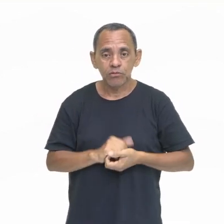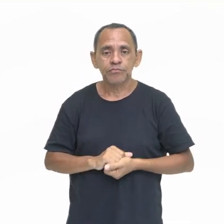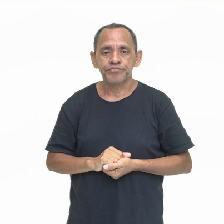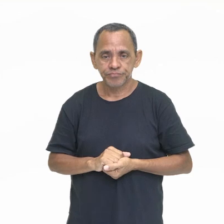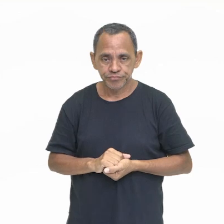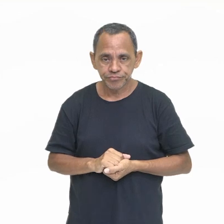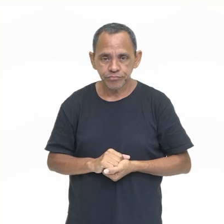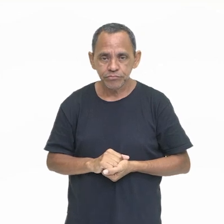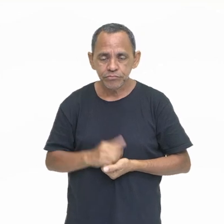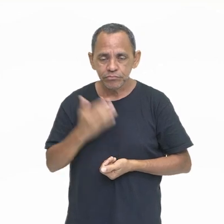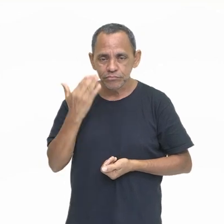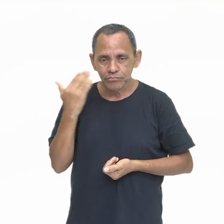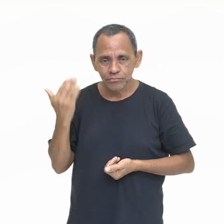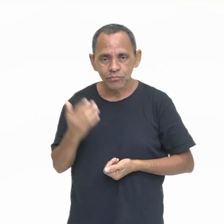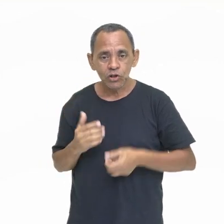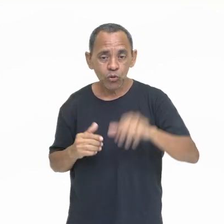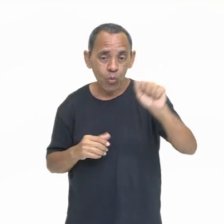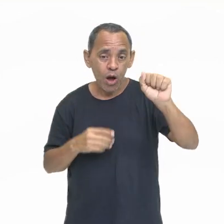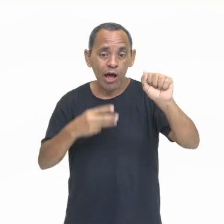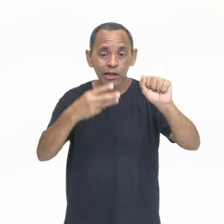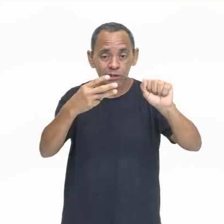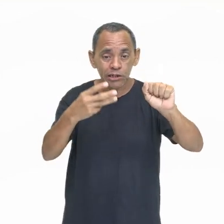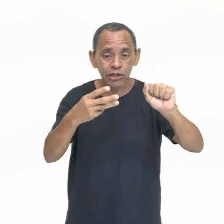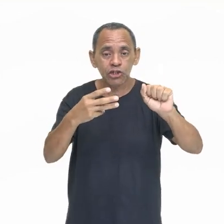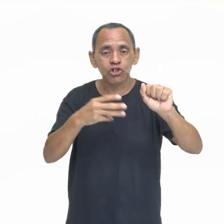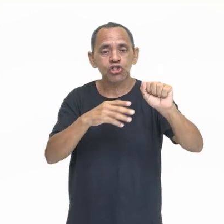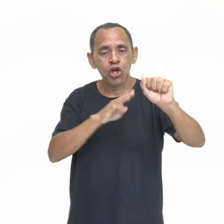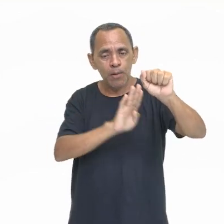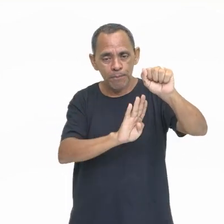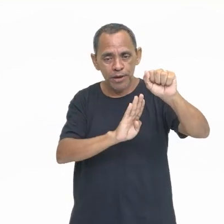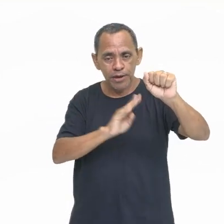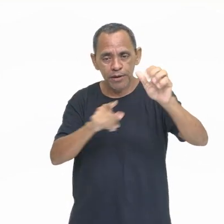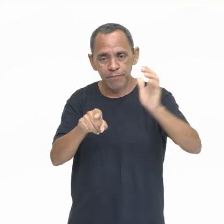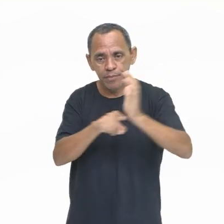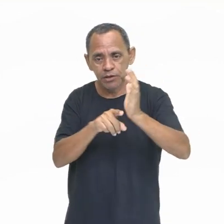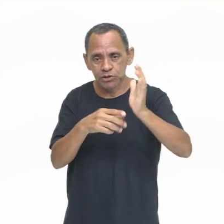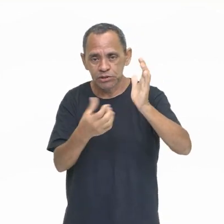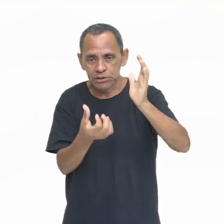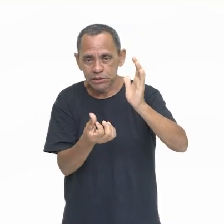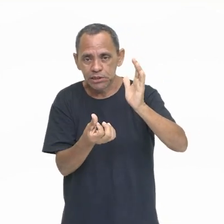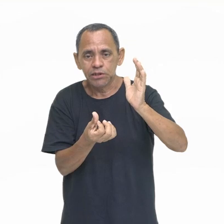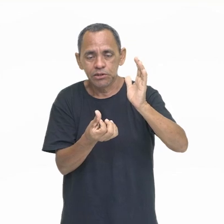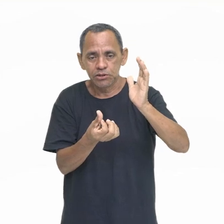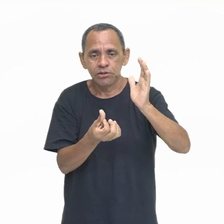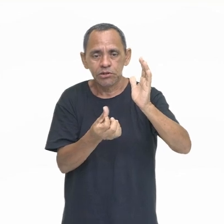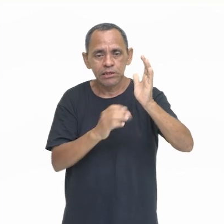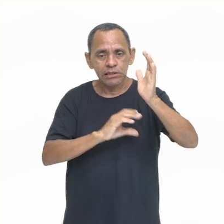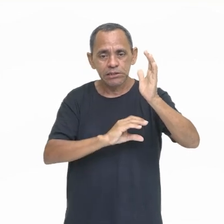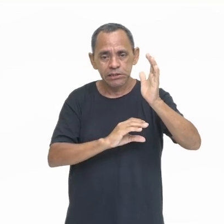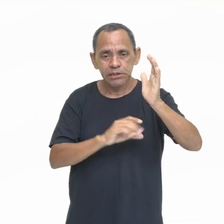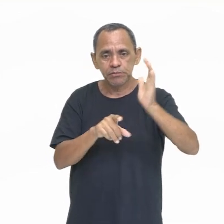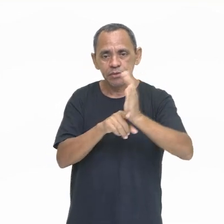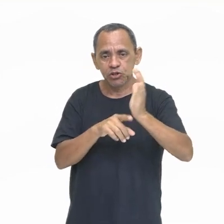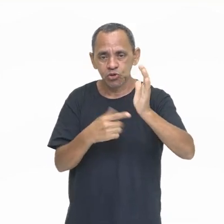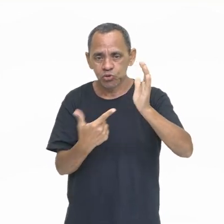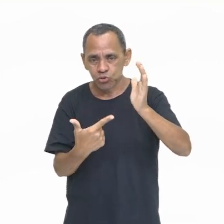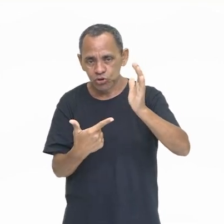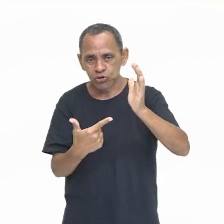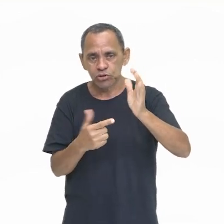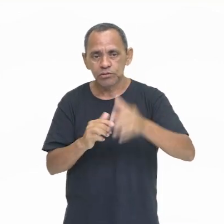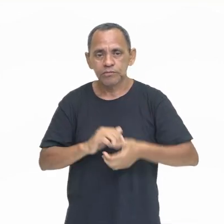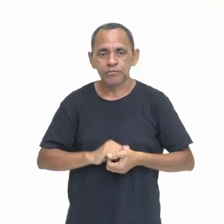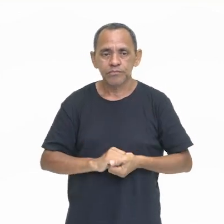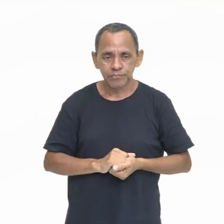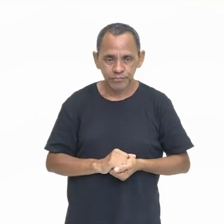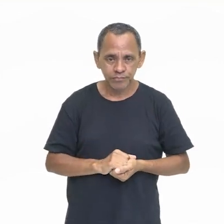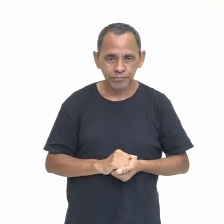aqui, ó, que o a é 3, o b é menos 6 e o c menos 2, certo? Por isso temos